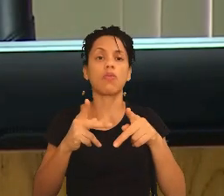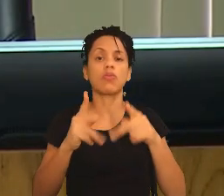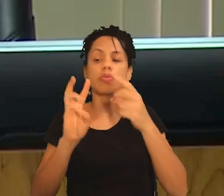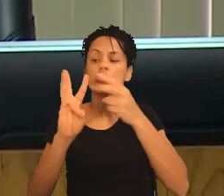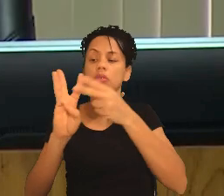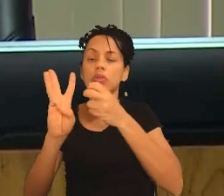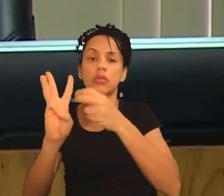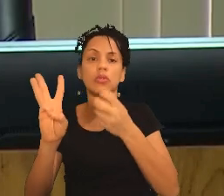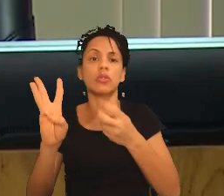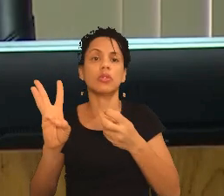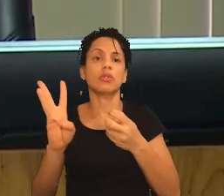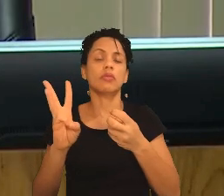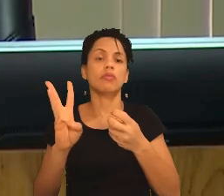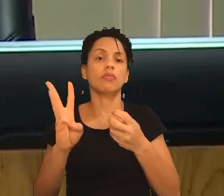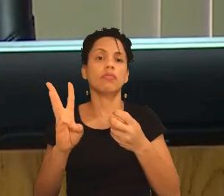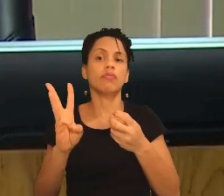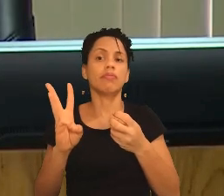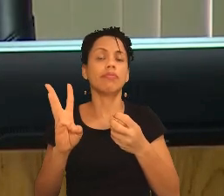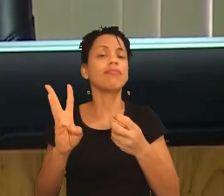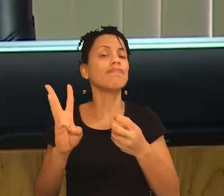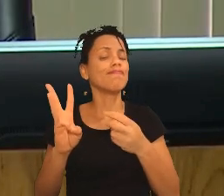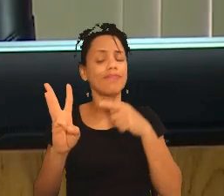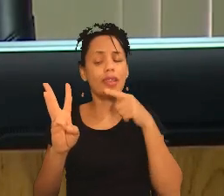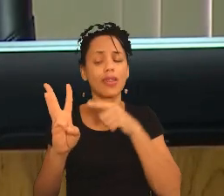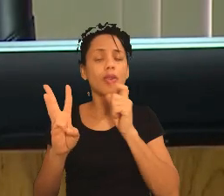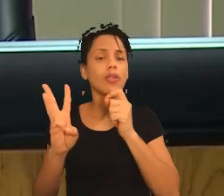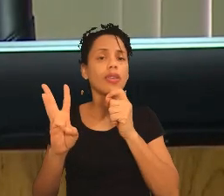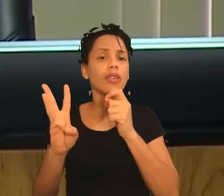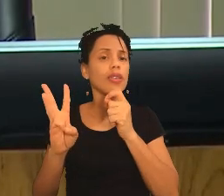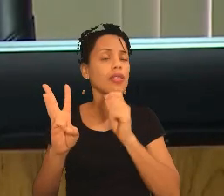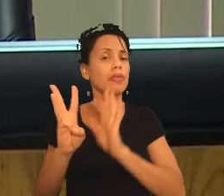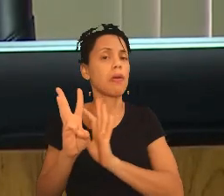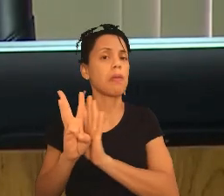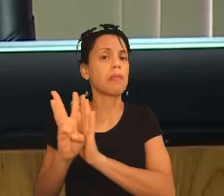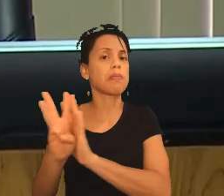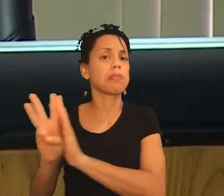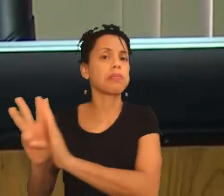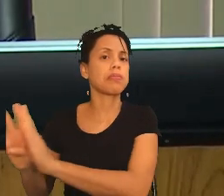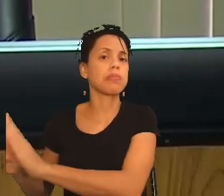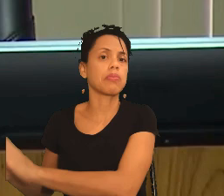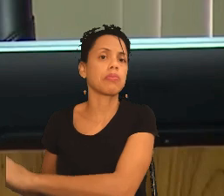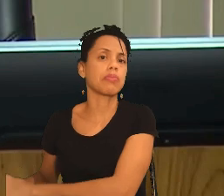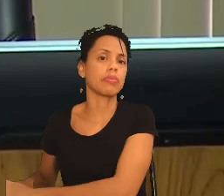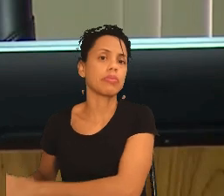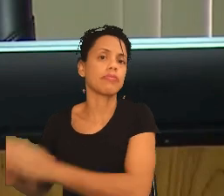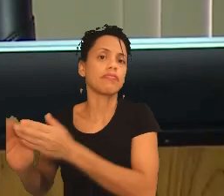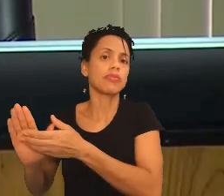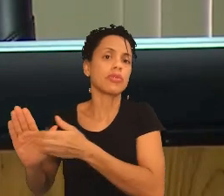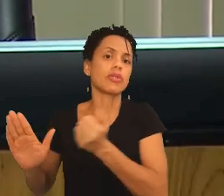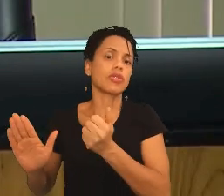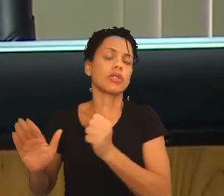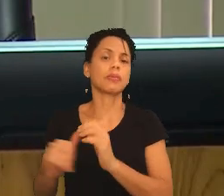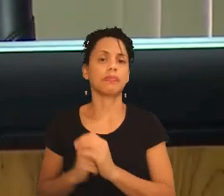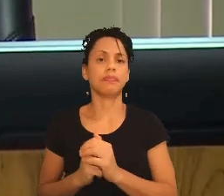próxima das pessoas, da sociedade. E nessa criação dessas propostas, o povo indígena ainda